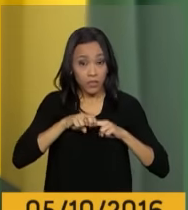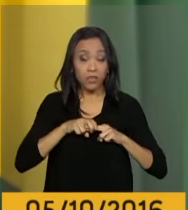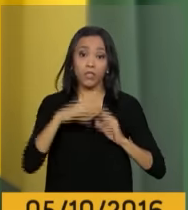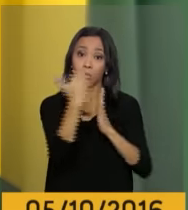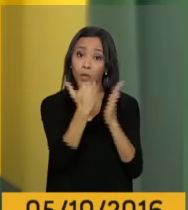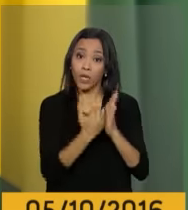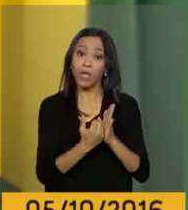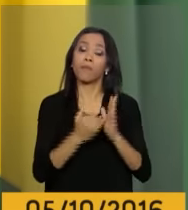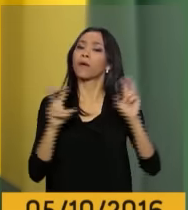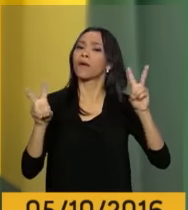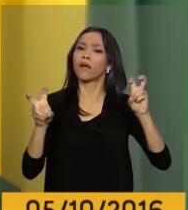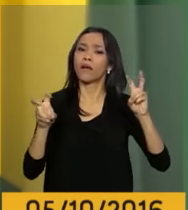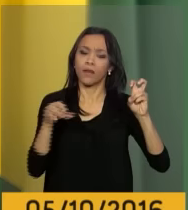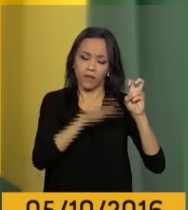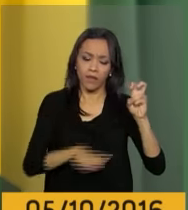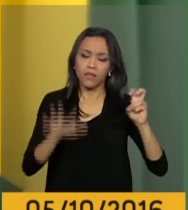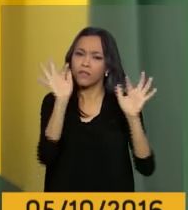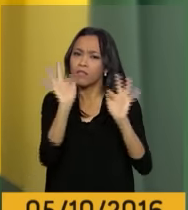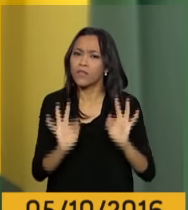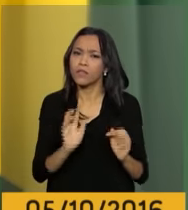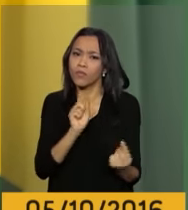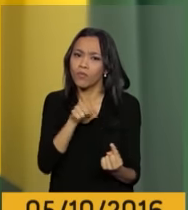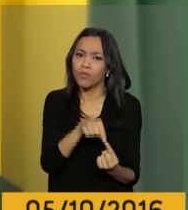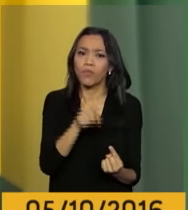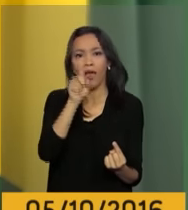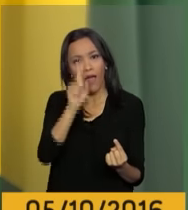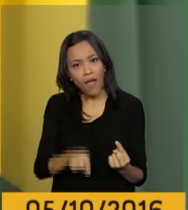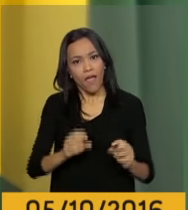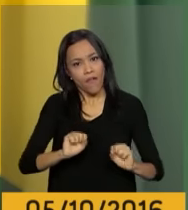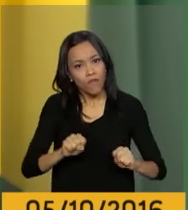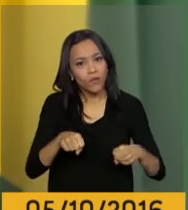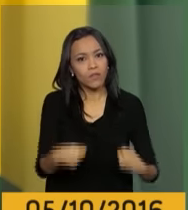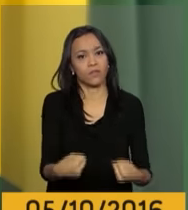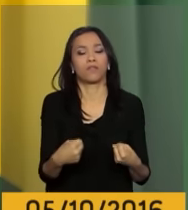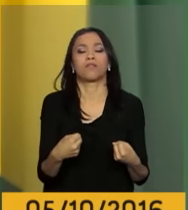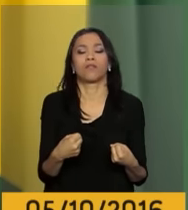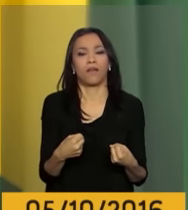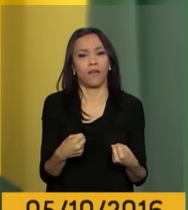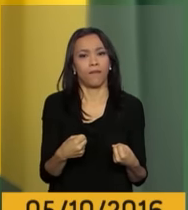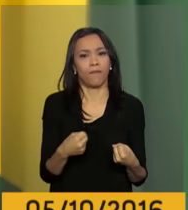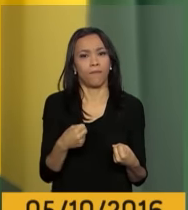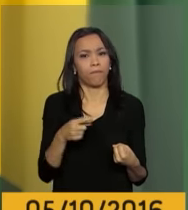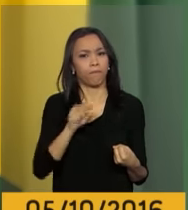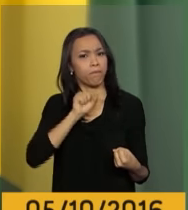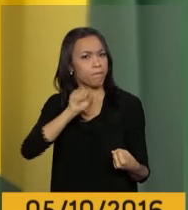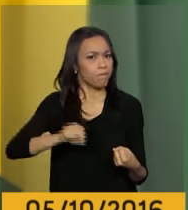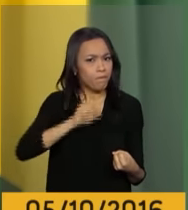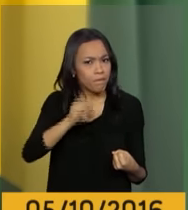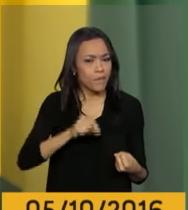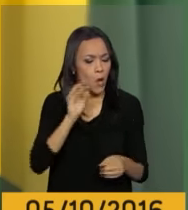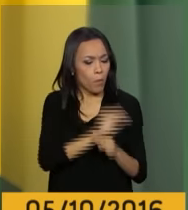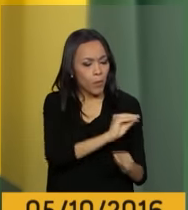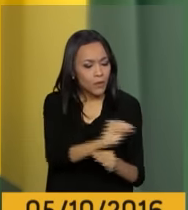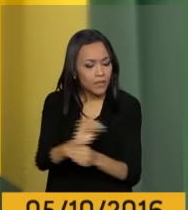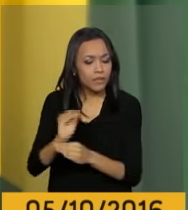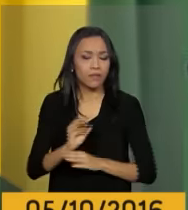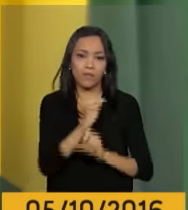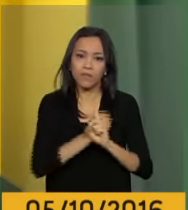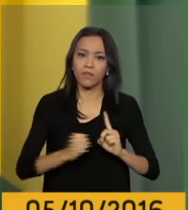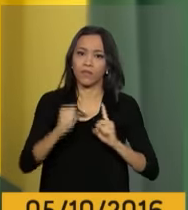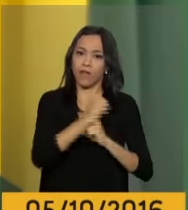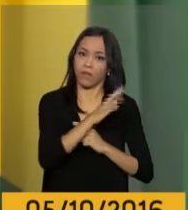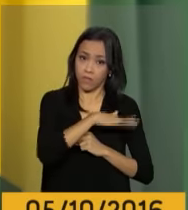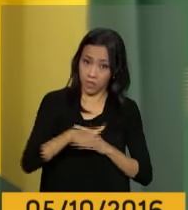é? Visa exatamente a reforçar essa rede de proteção social, não